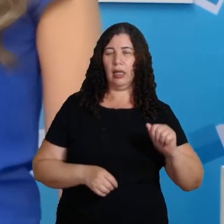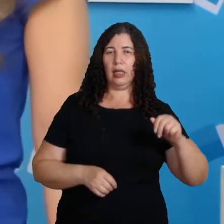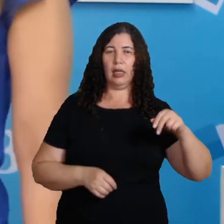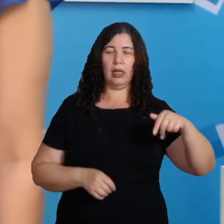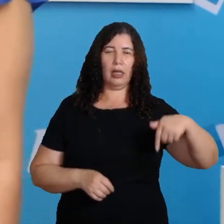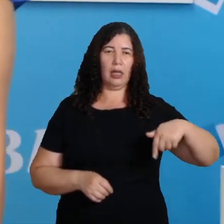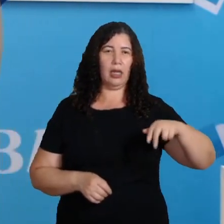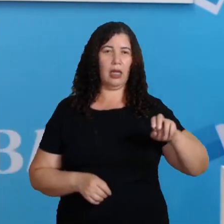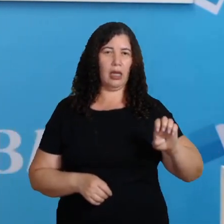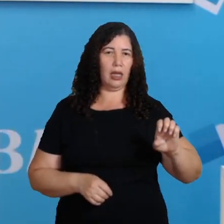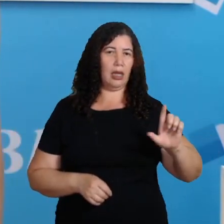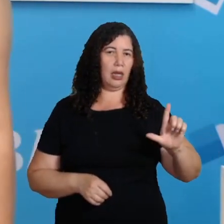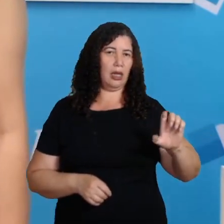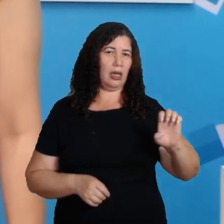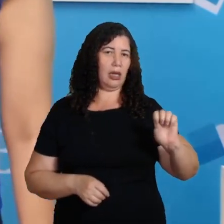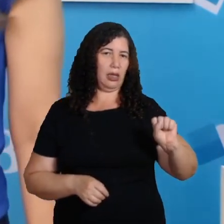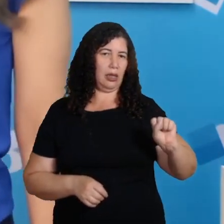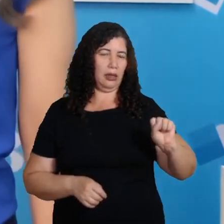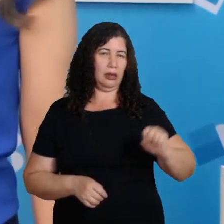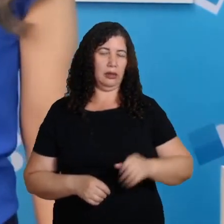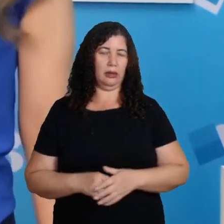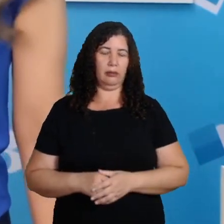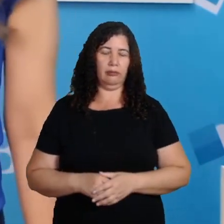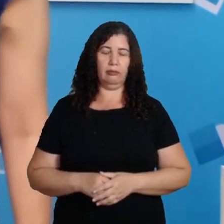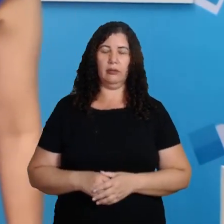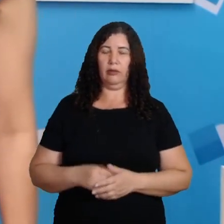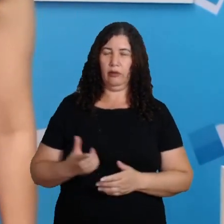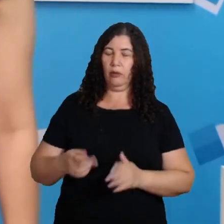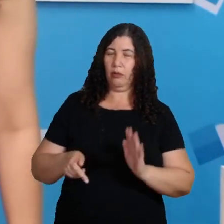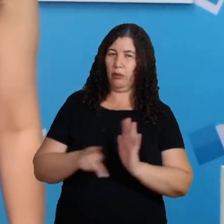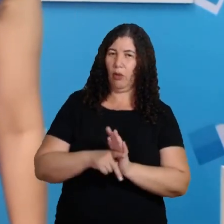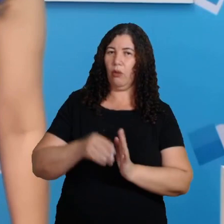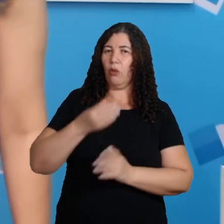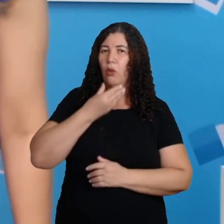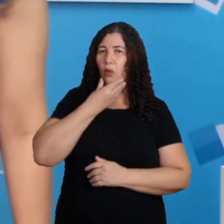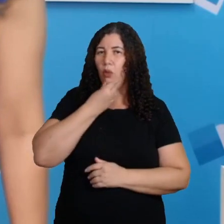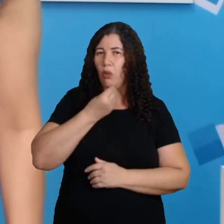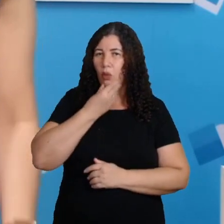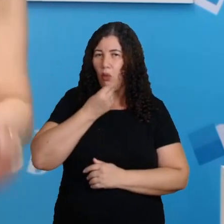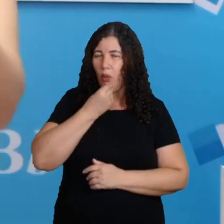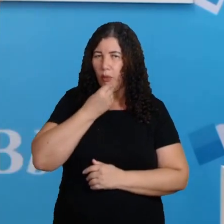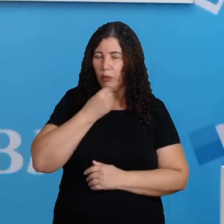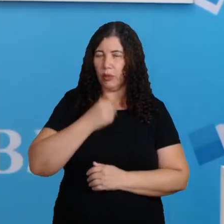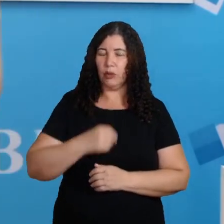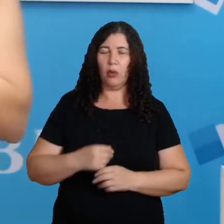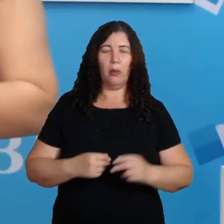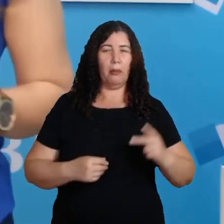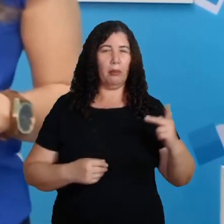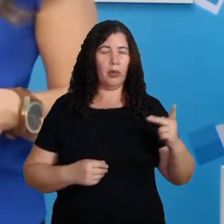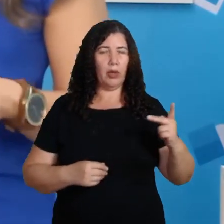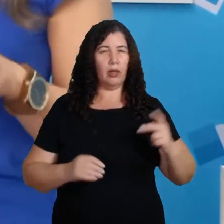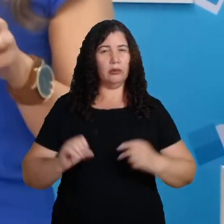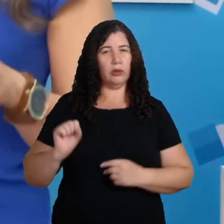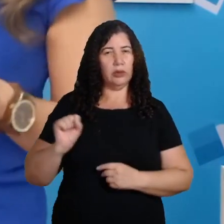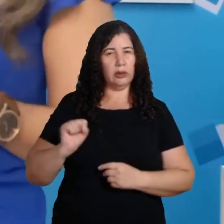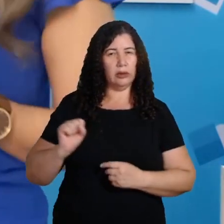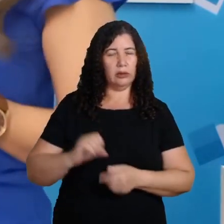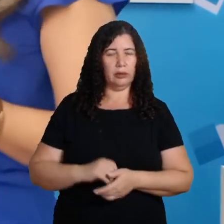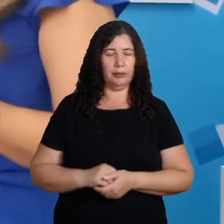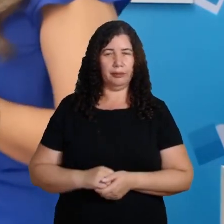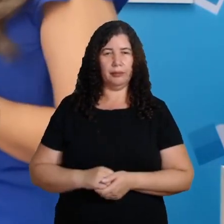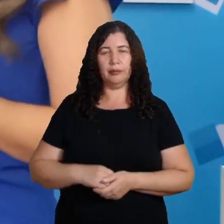aqueles. Acabamos de ler os pronomes masculinos, no singular e no plural. Agora vamos para